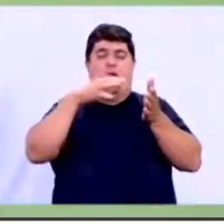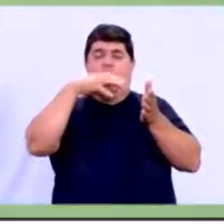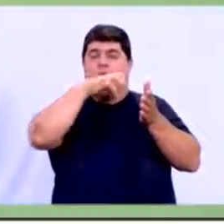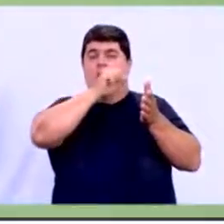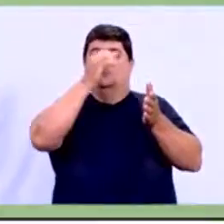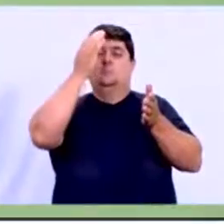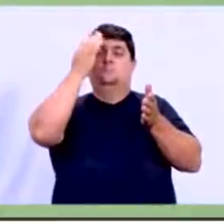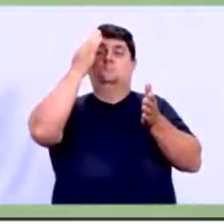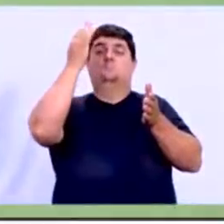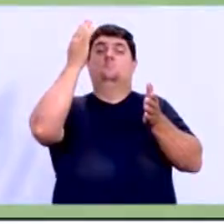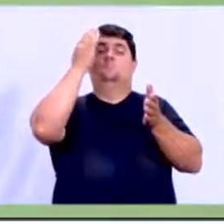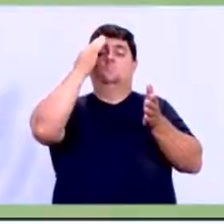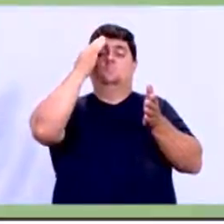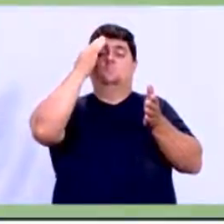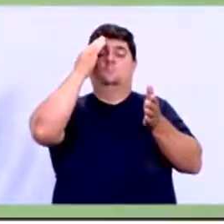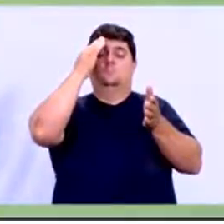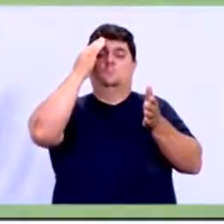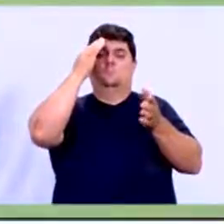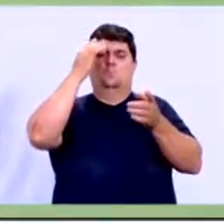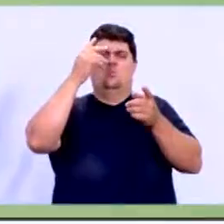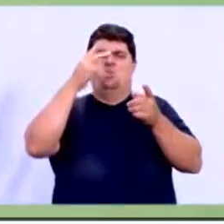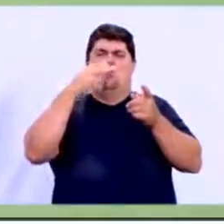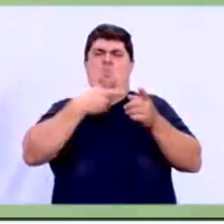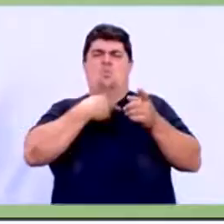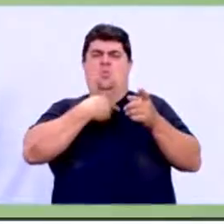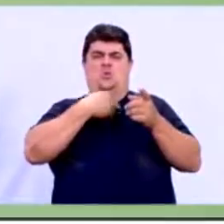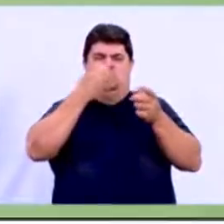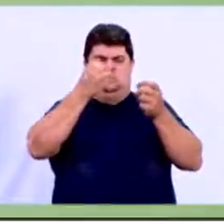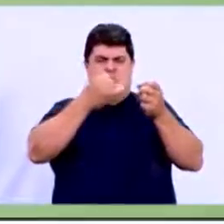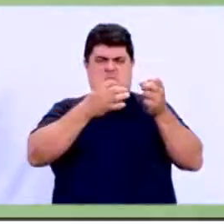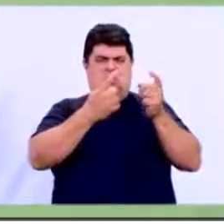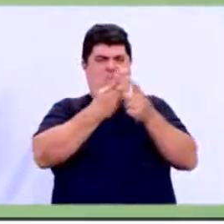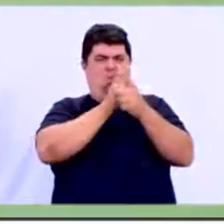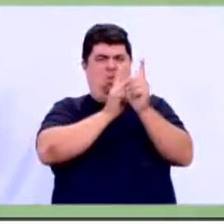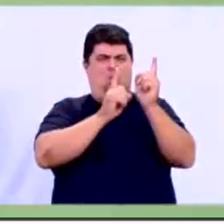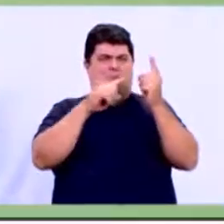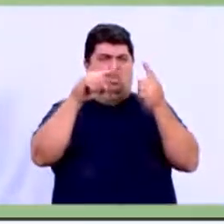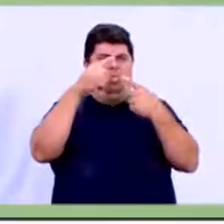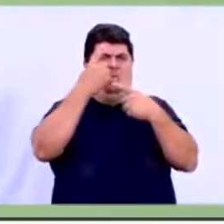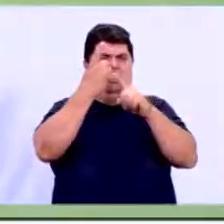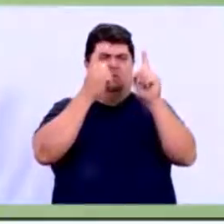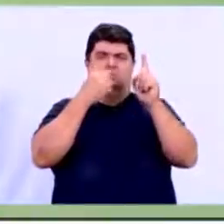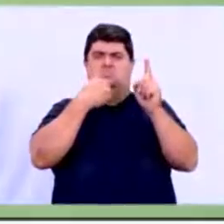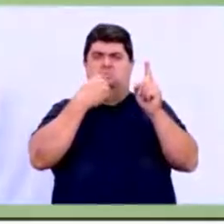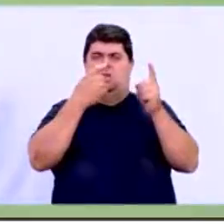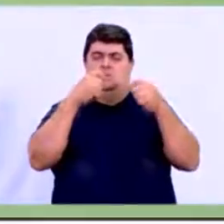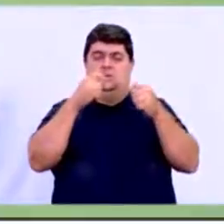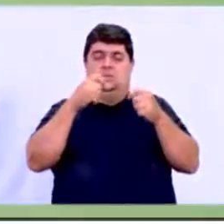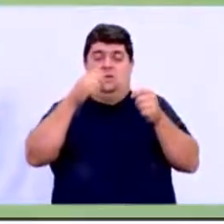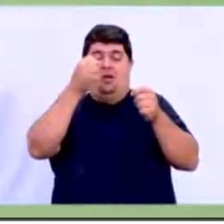sobre como será desenvolvido, como será a sua empresa, mas, no entanto, existem algumas lacunas aí que